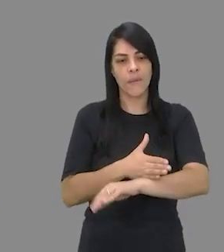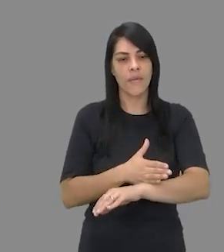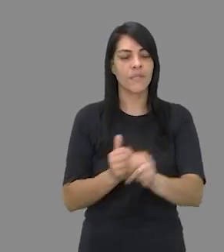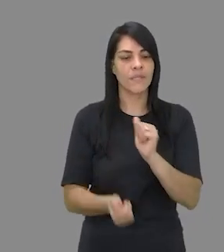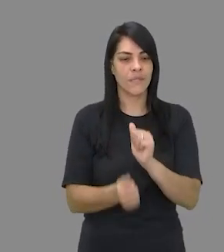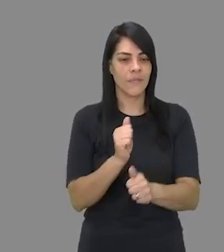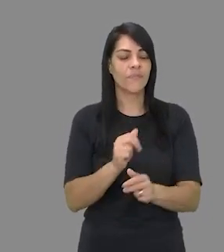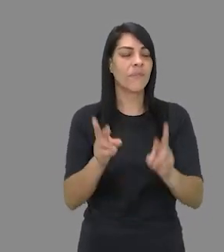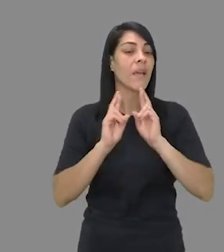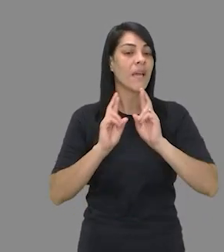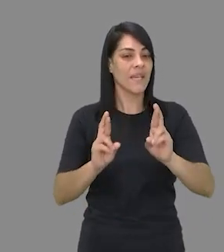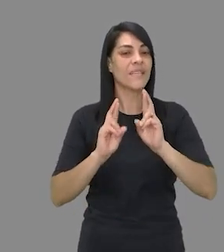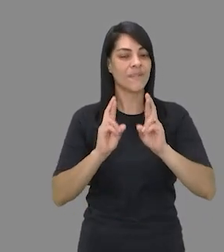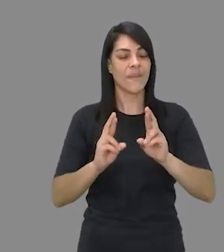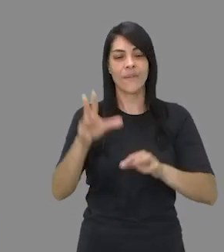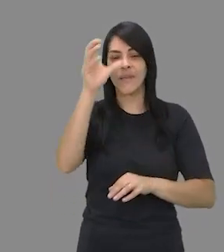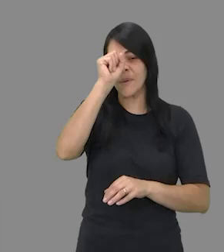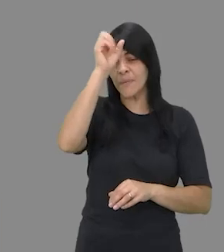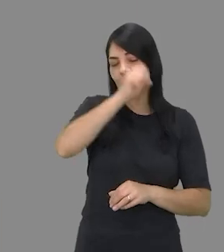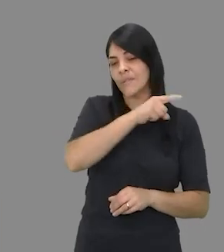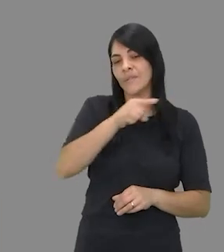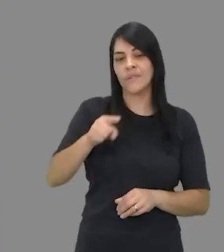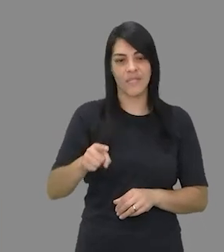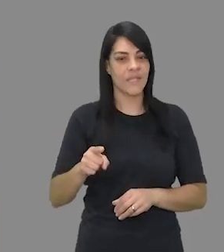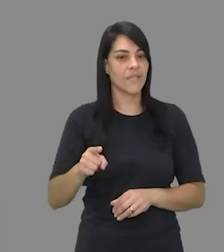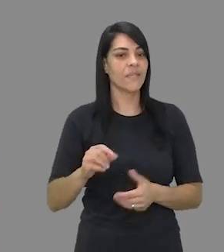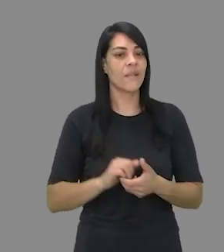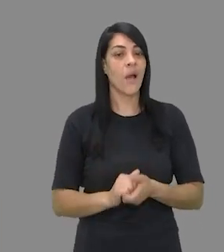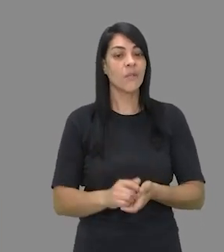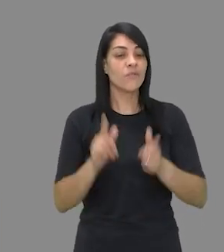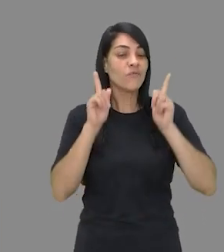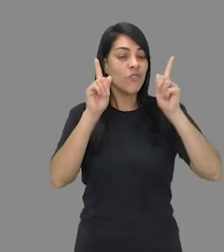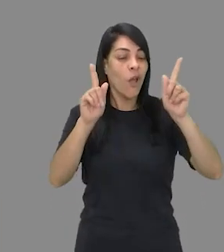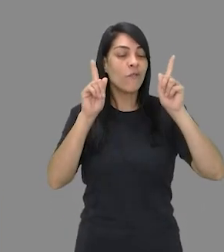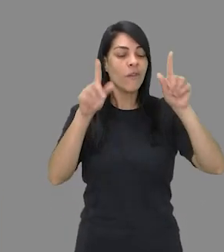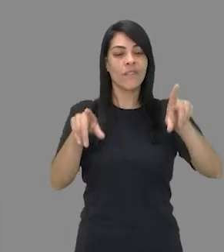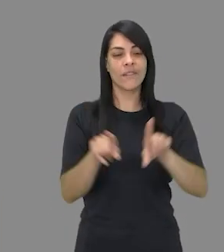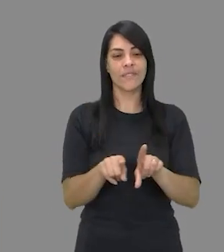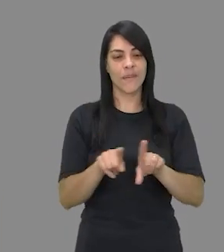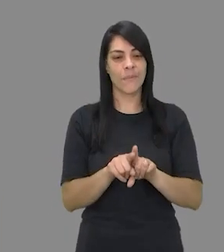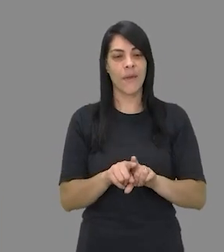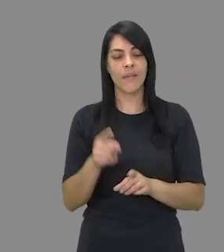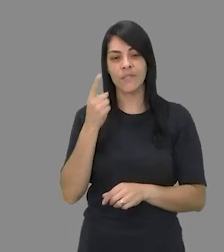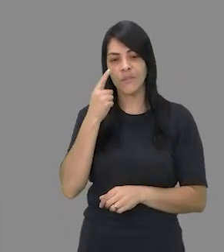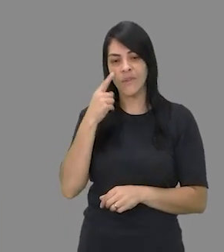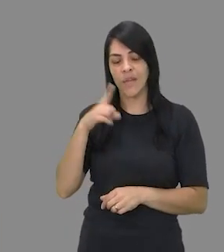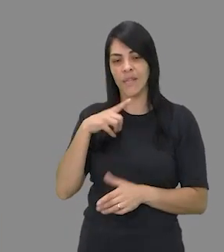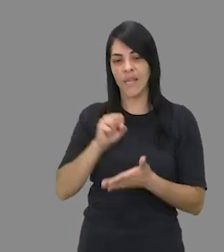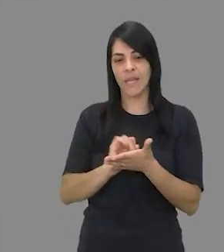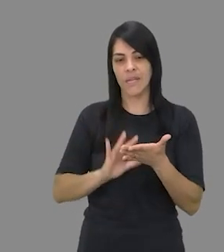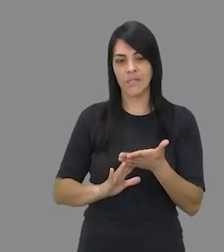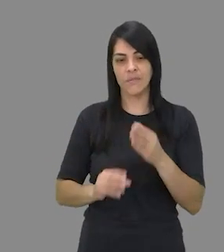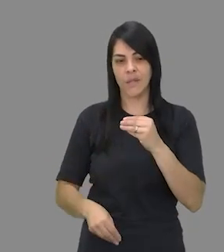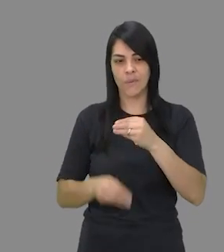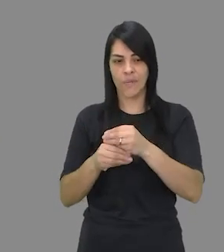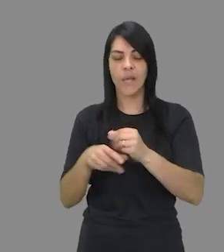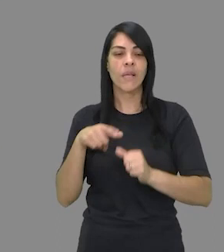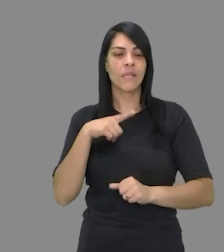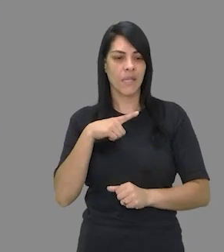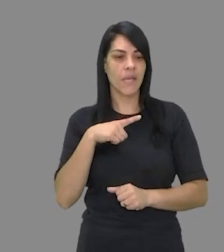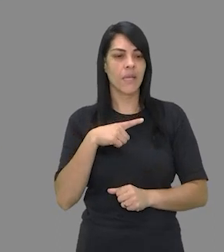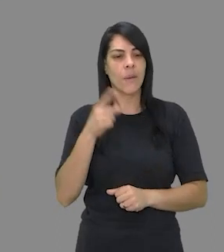certo? Espero que além do aprendizado que vocês também se divirtam. Deixa eu ver, tem atividade complementar,